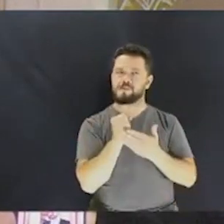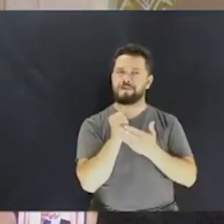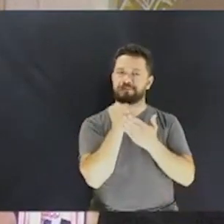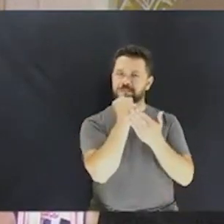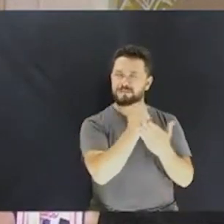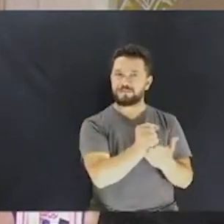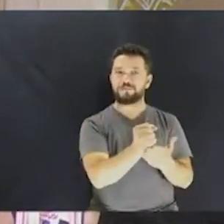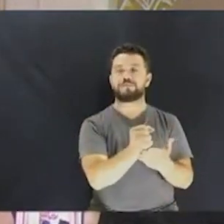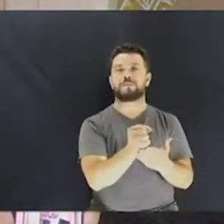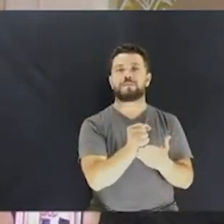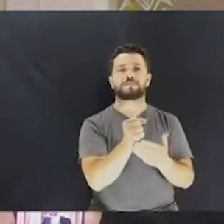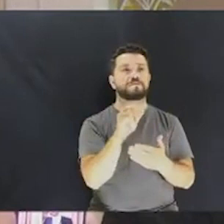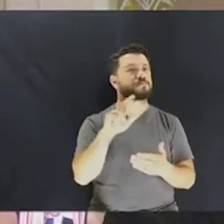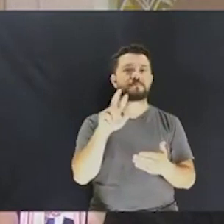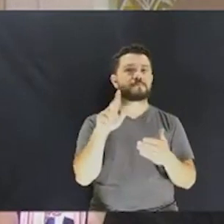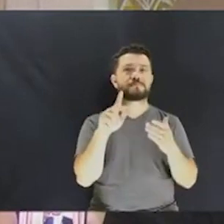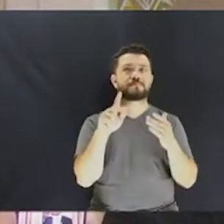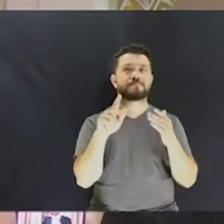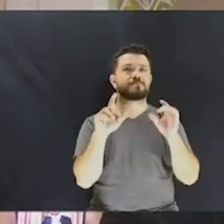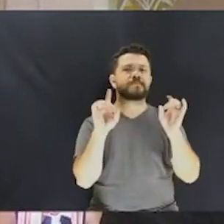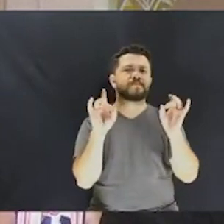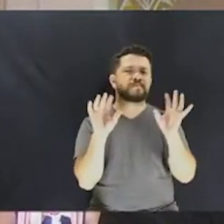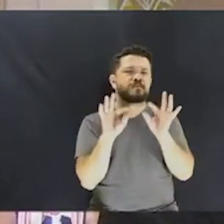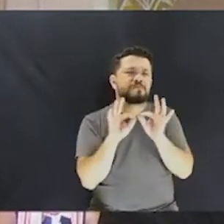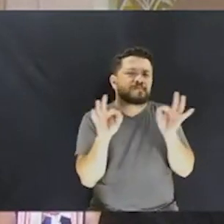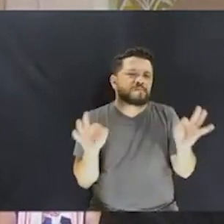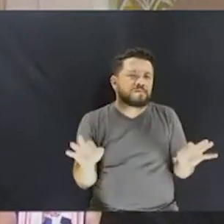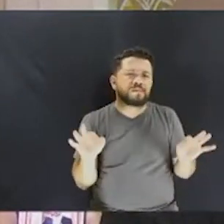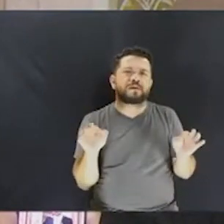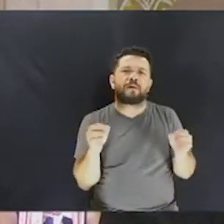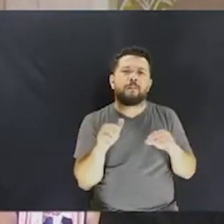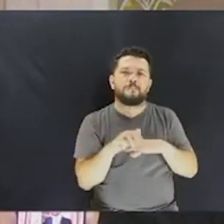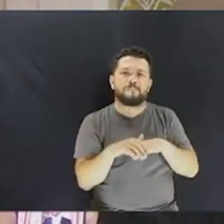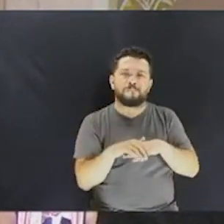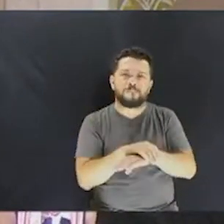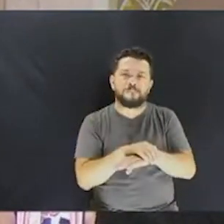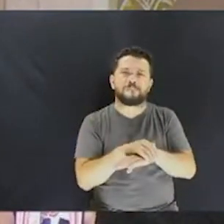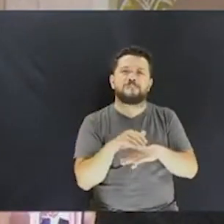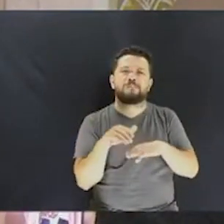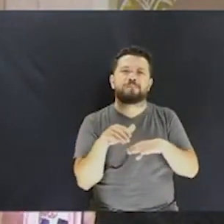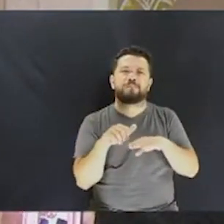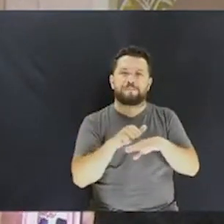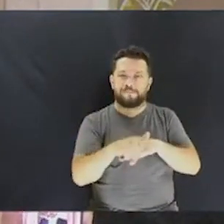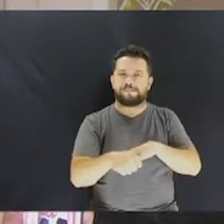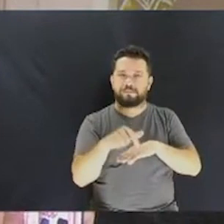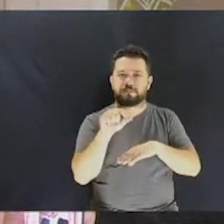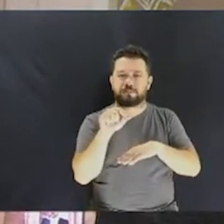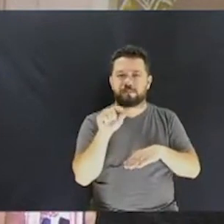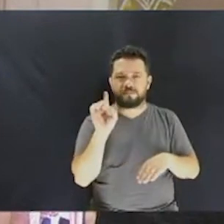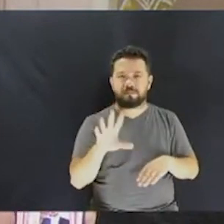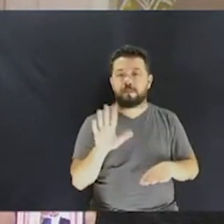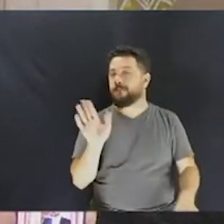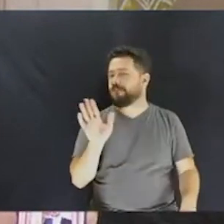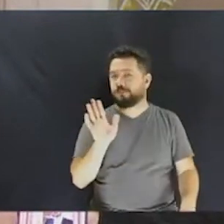uma simples doação de um tênis, de uma bola, de um material esportivo. Um programa como esse vai além, significa uma possível